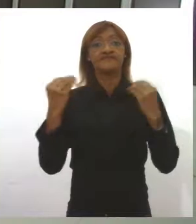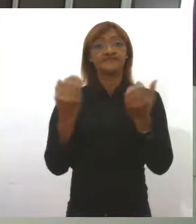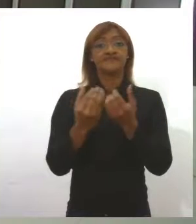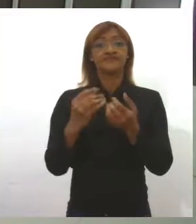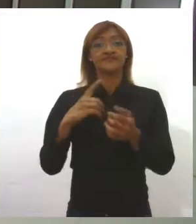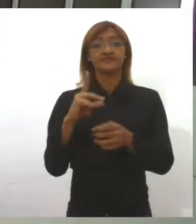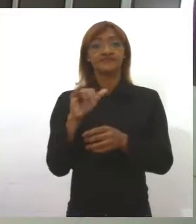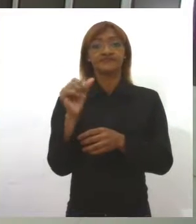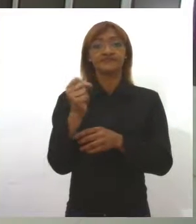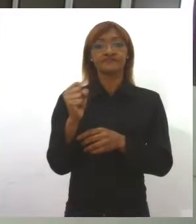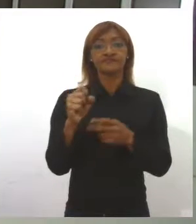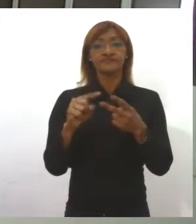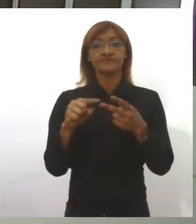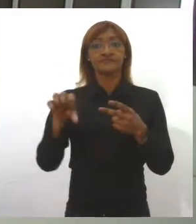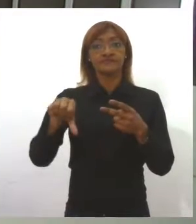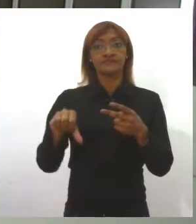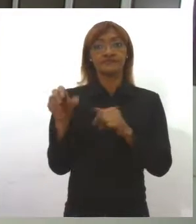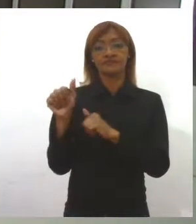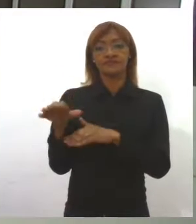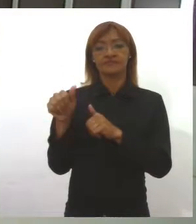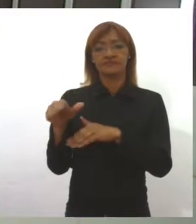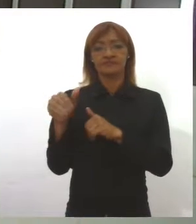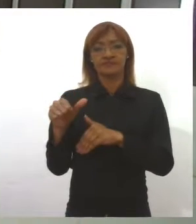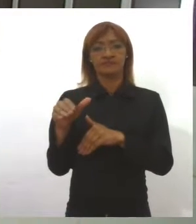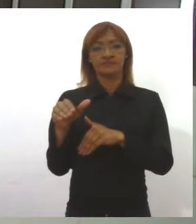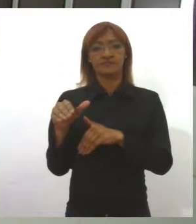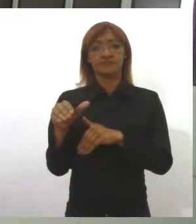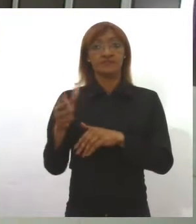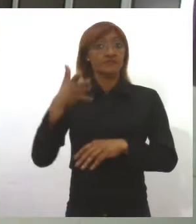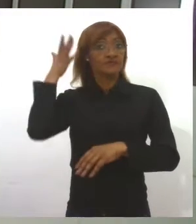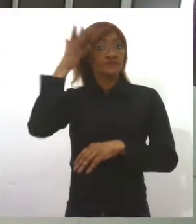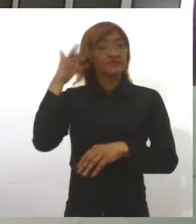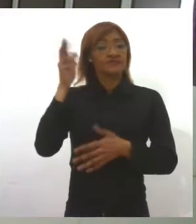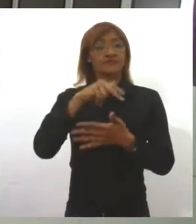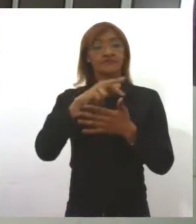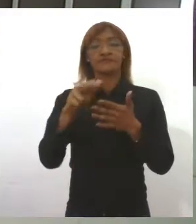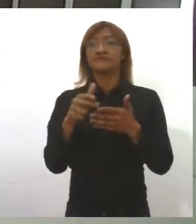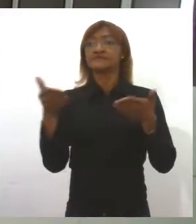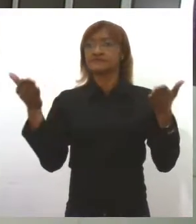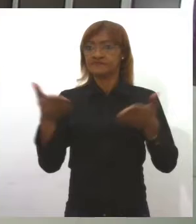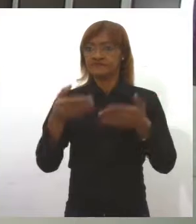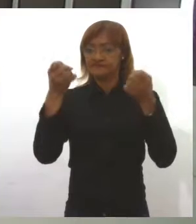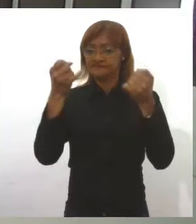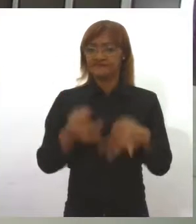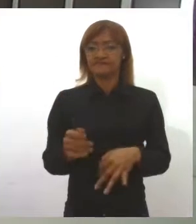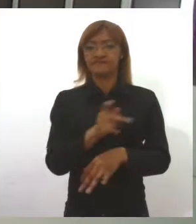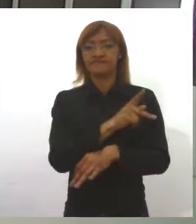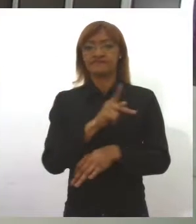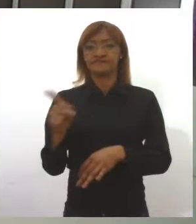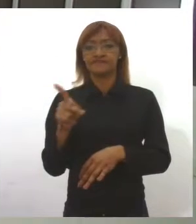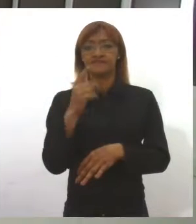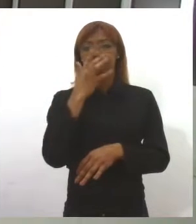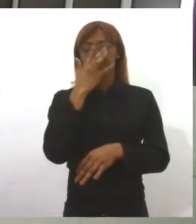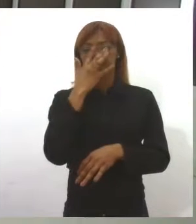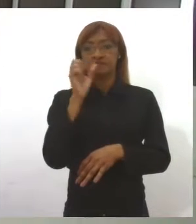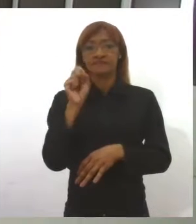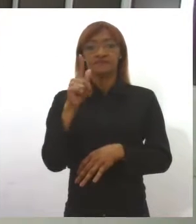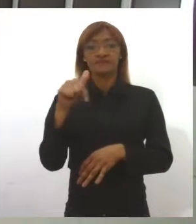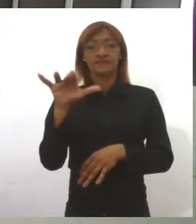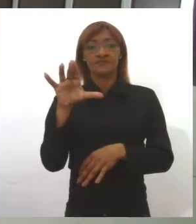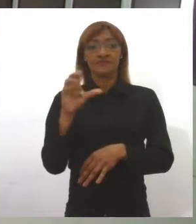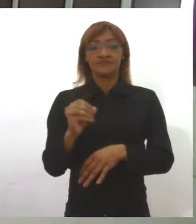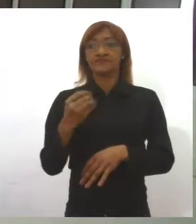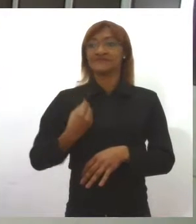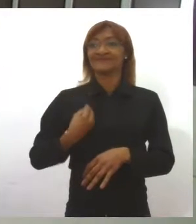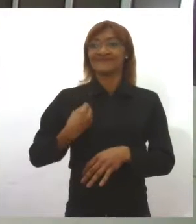dias 8 e 9 de setembro com diversas palestras. E quem traz detalhes é o presidente do Sindissan, Silvio Sá, que já está